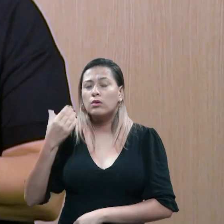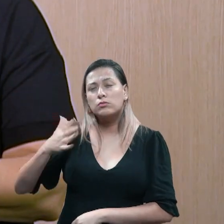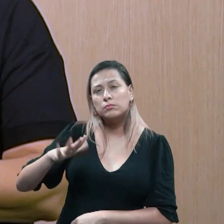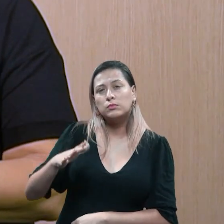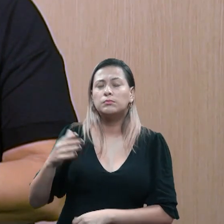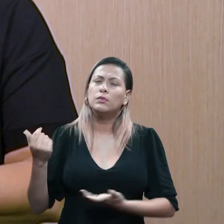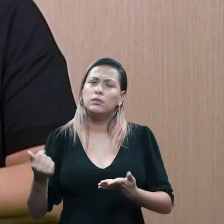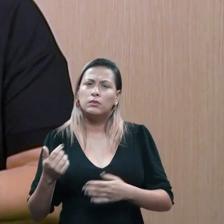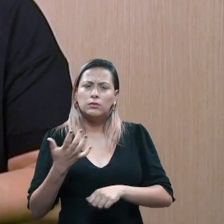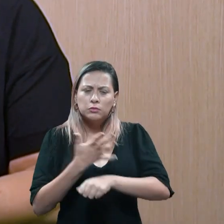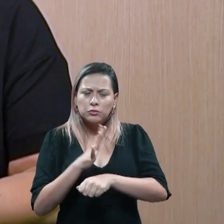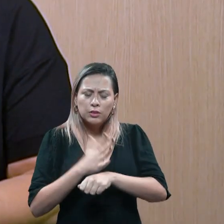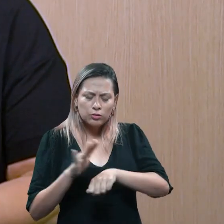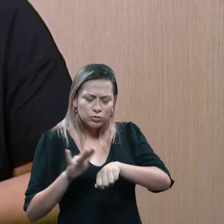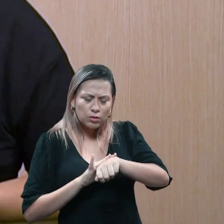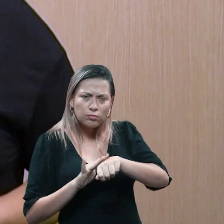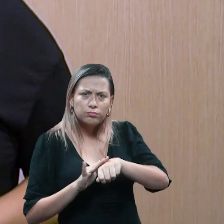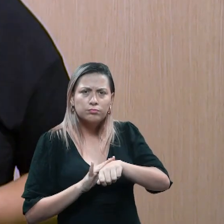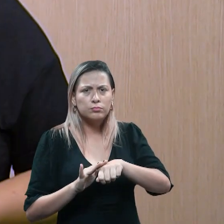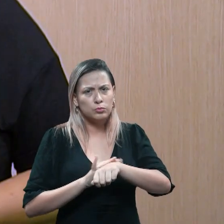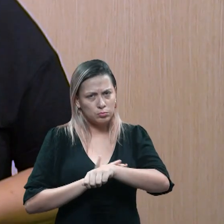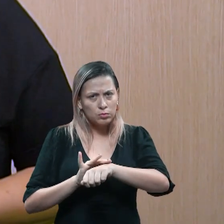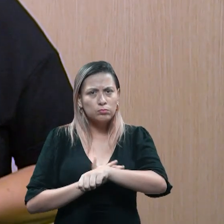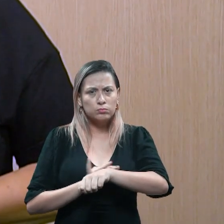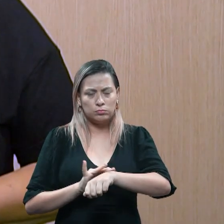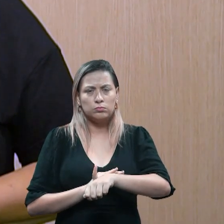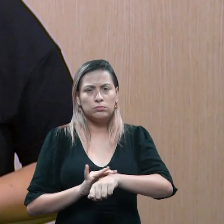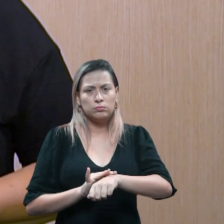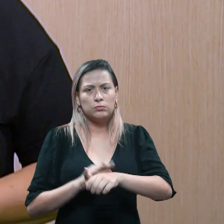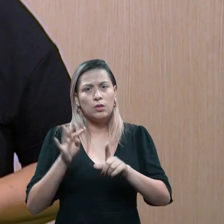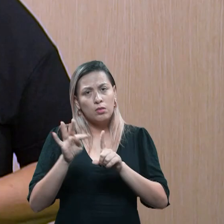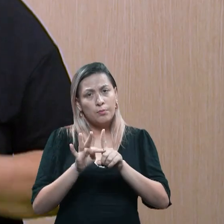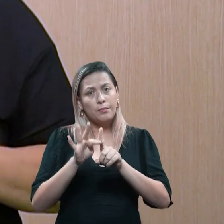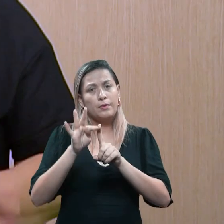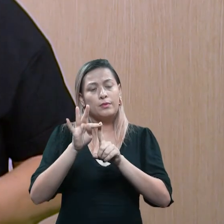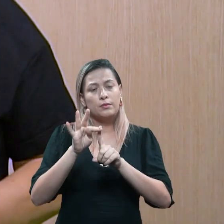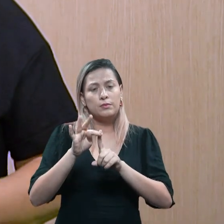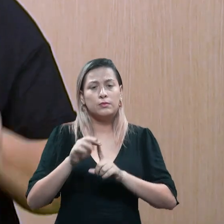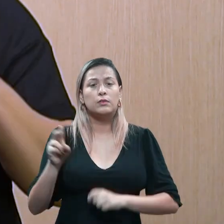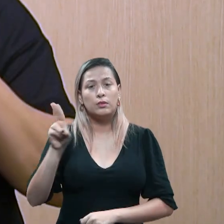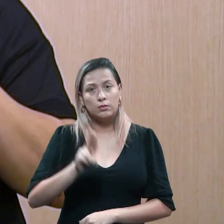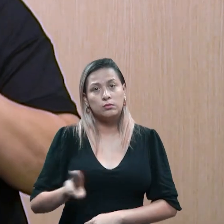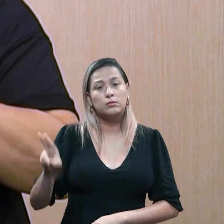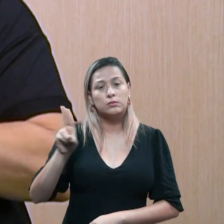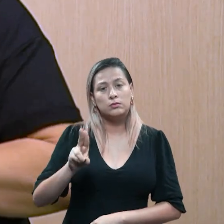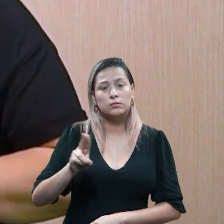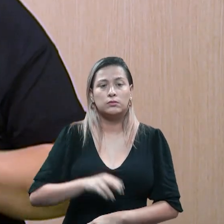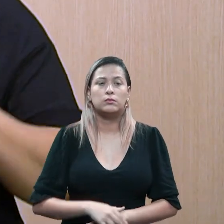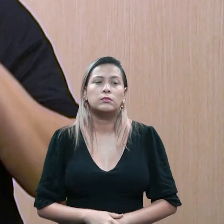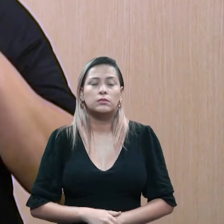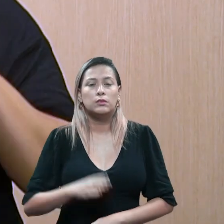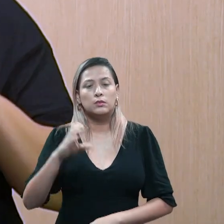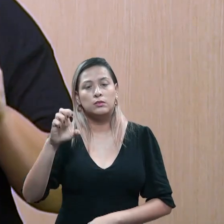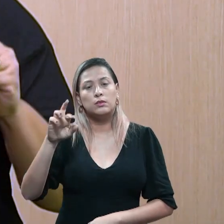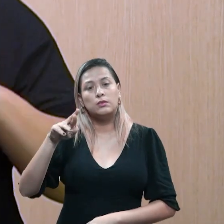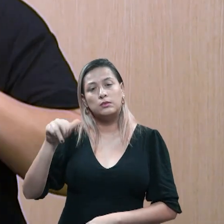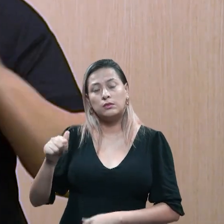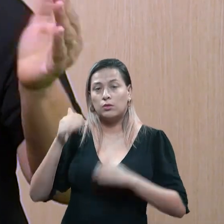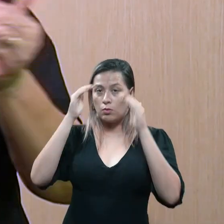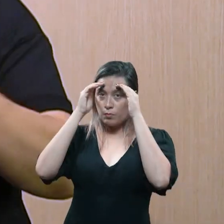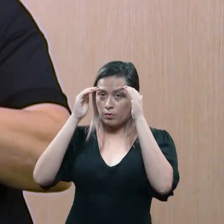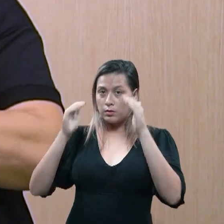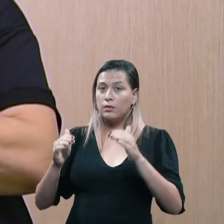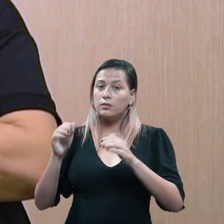a temperatura no braço e aplicar a cera obedecendo